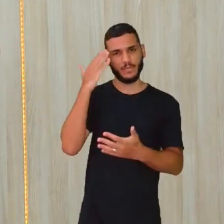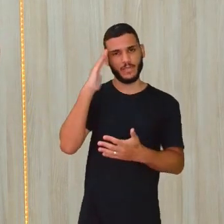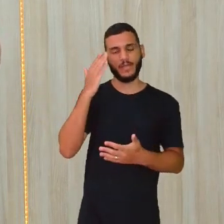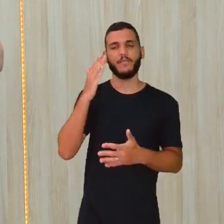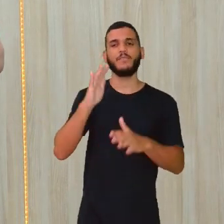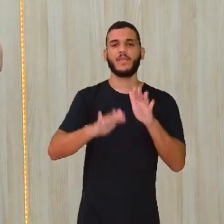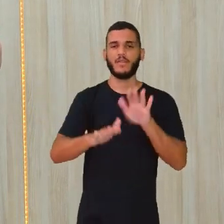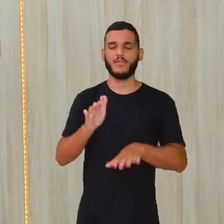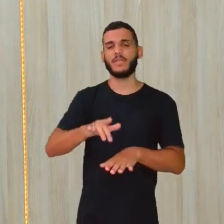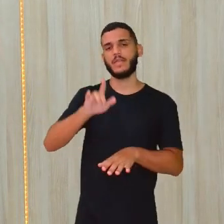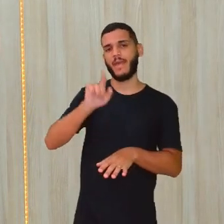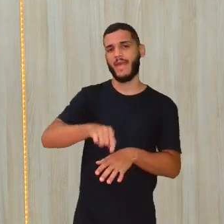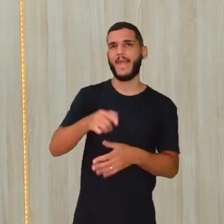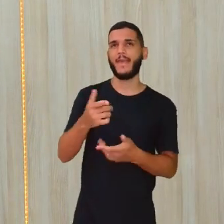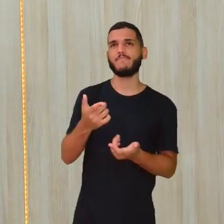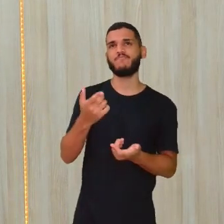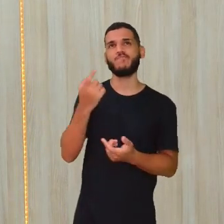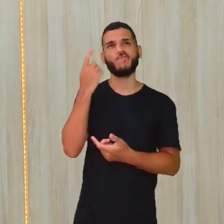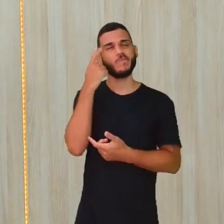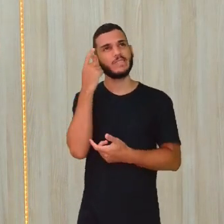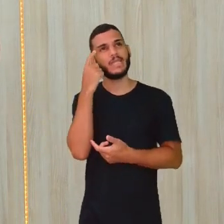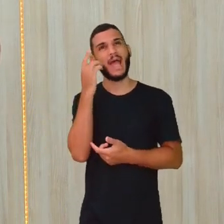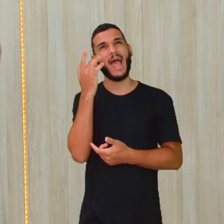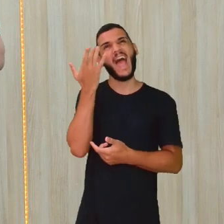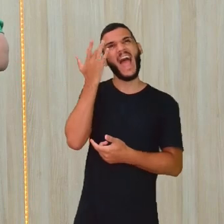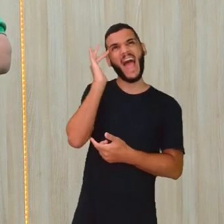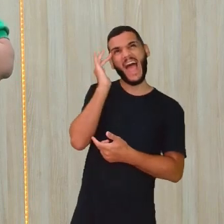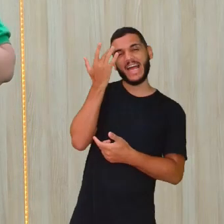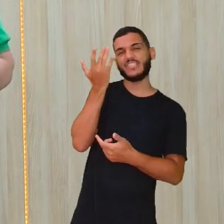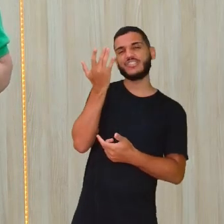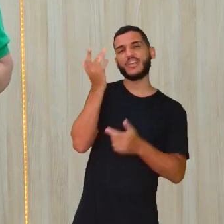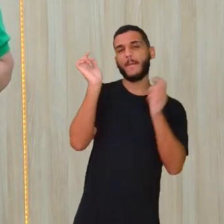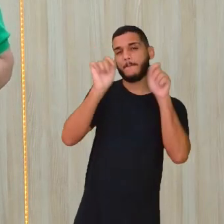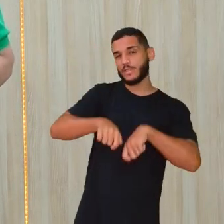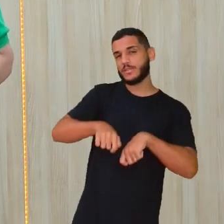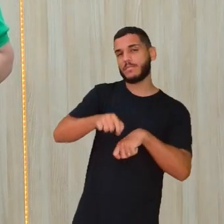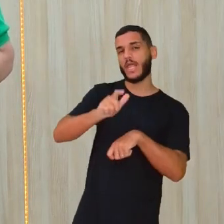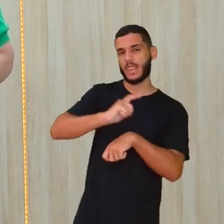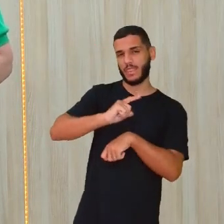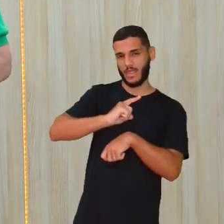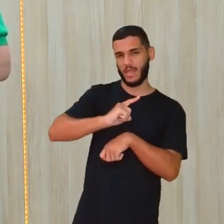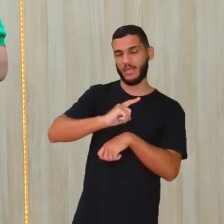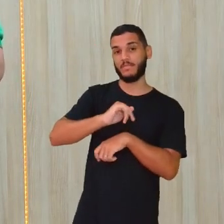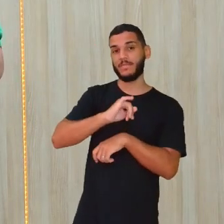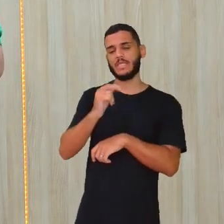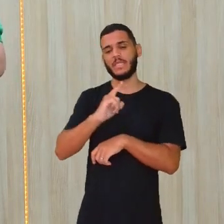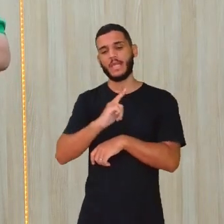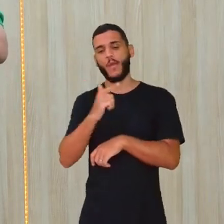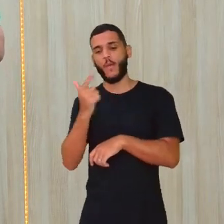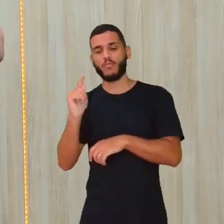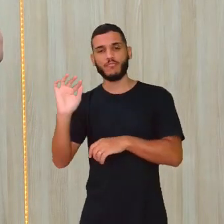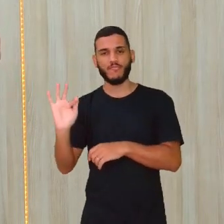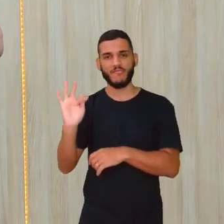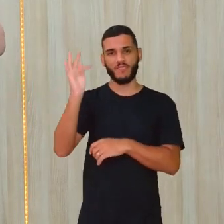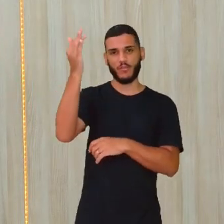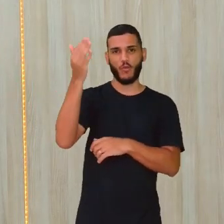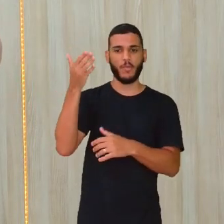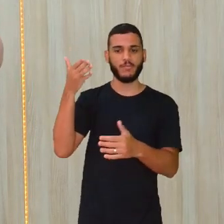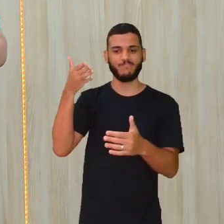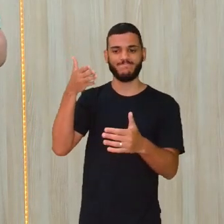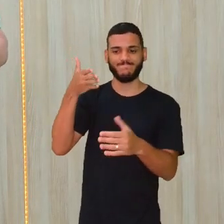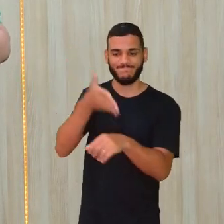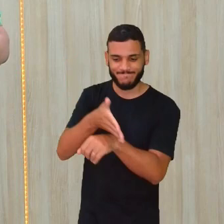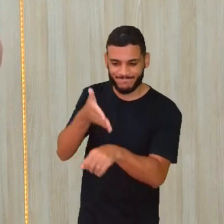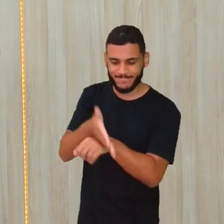uma previsão. É previsto isso, mas se tiver algum outro fenômeno que interfira, esse resultado